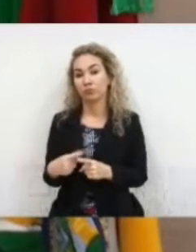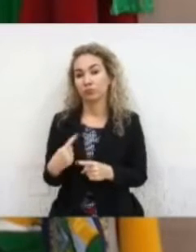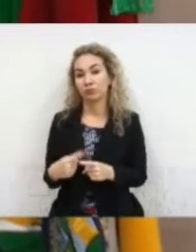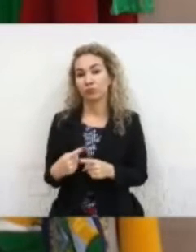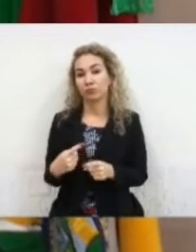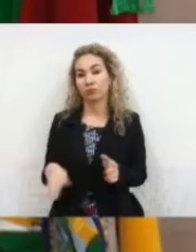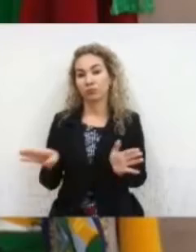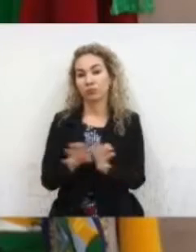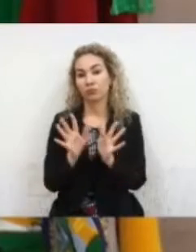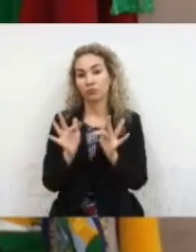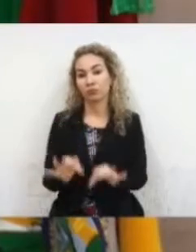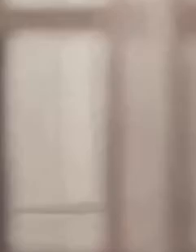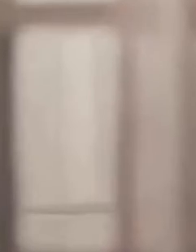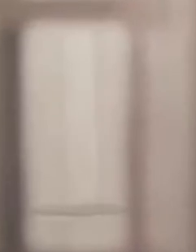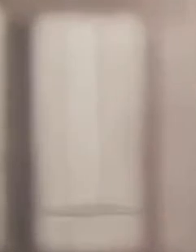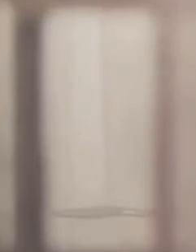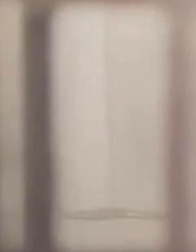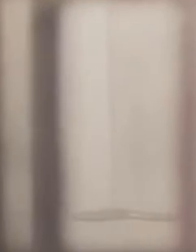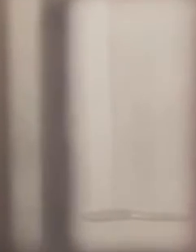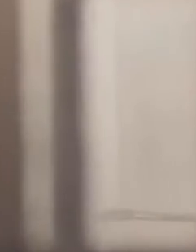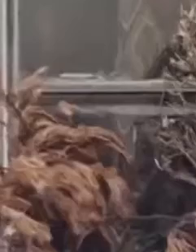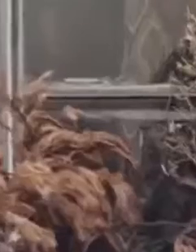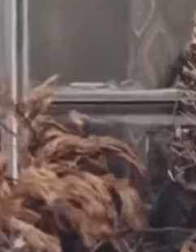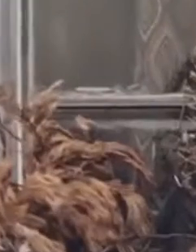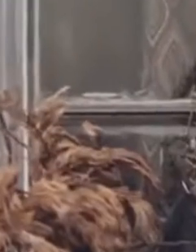Porque quando chega o final do ano,